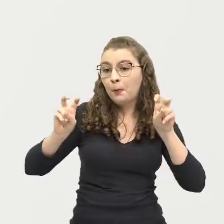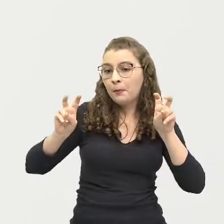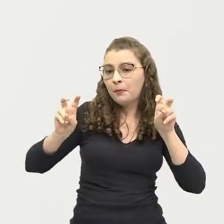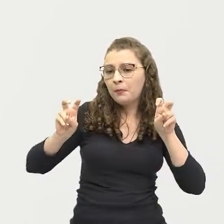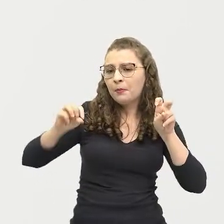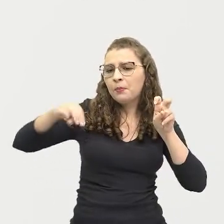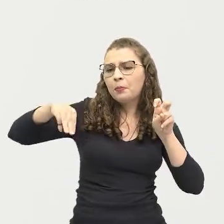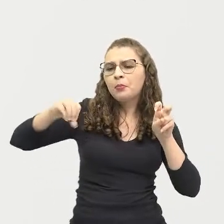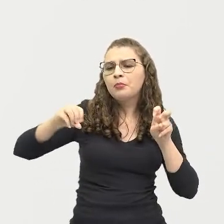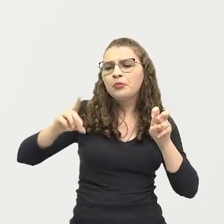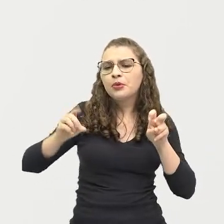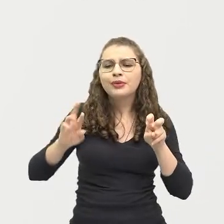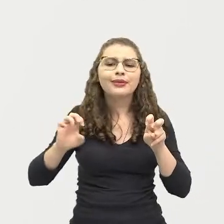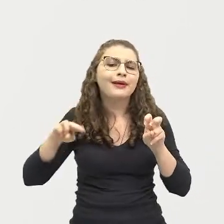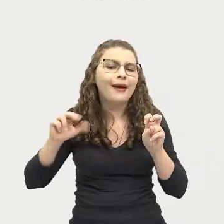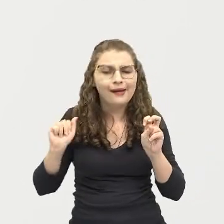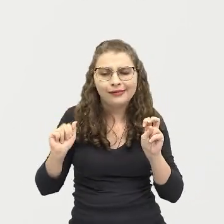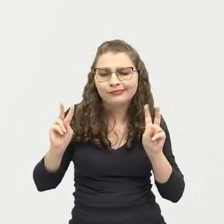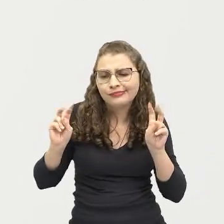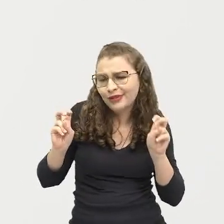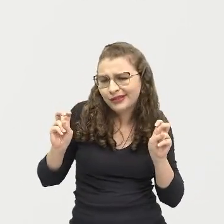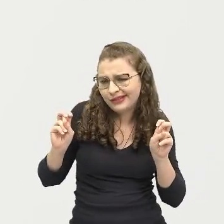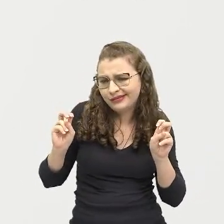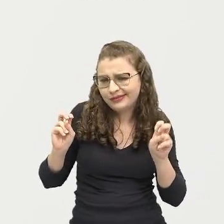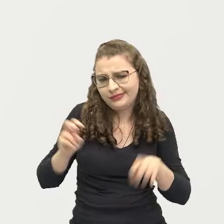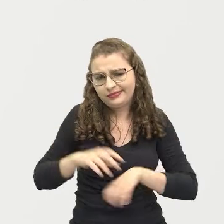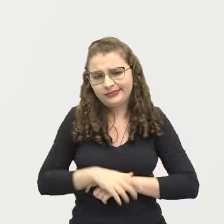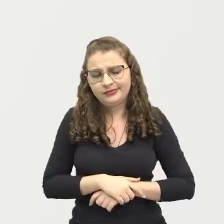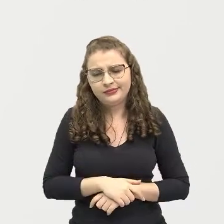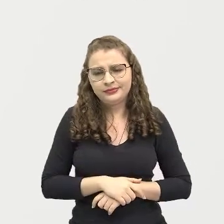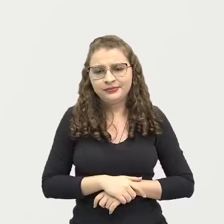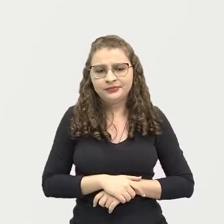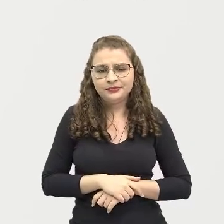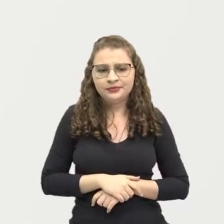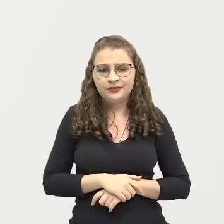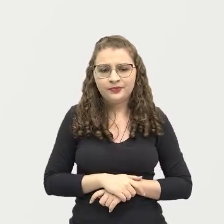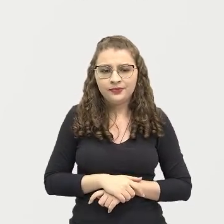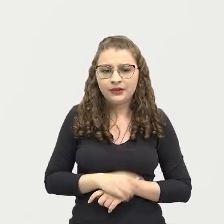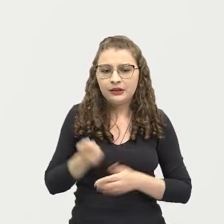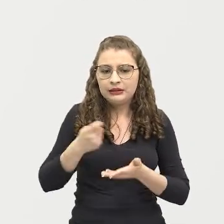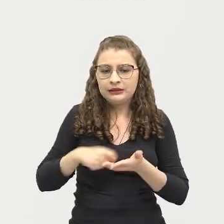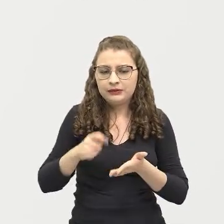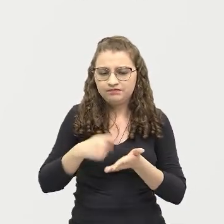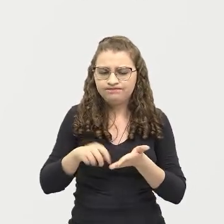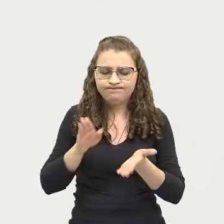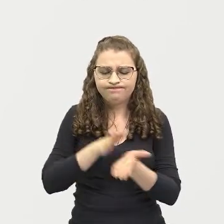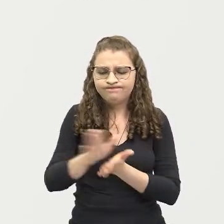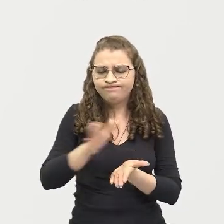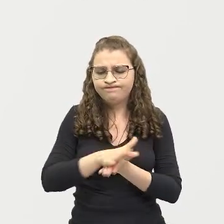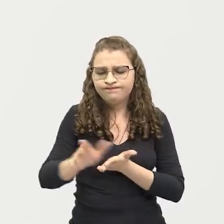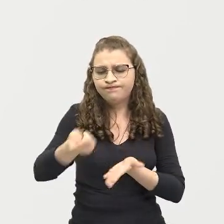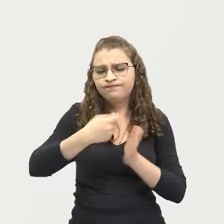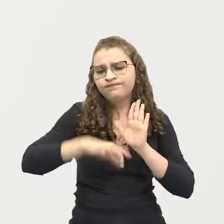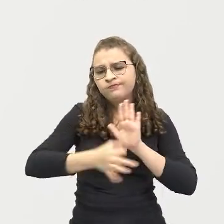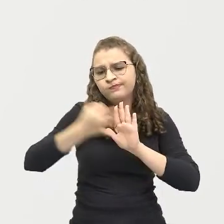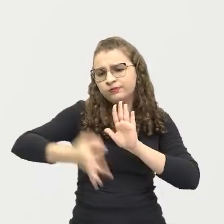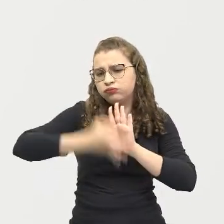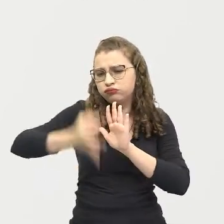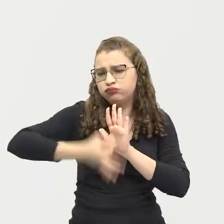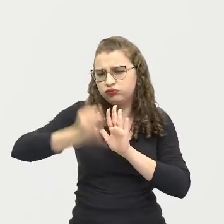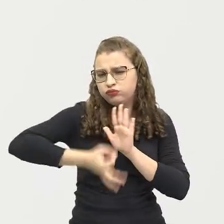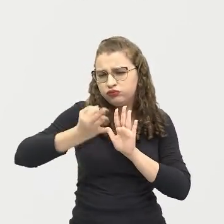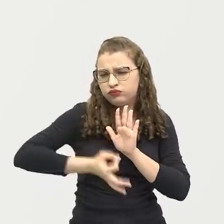né? Para ele isso não era moderno, coisíssima nenhuma, né? Então ele escreve uma dura crítica a essa nova